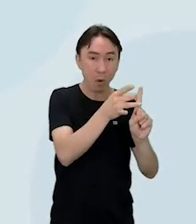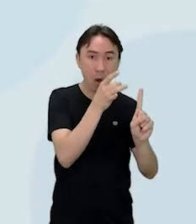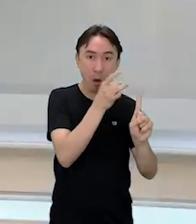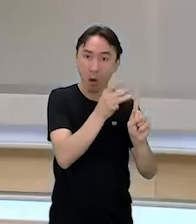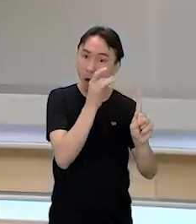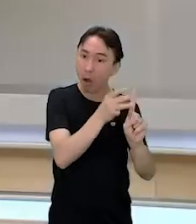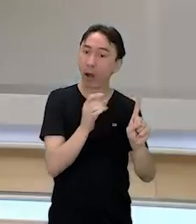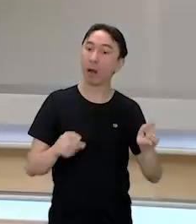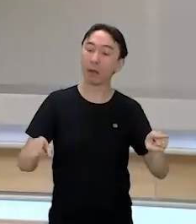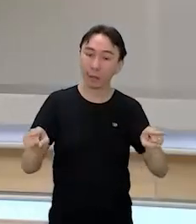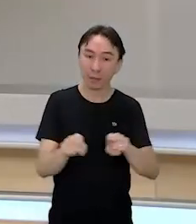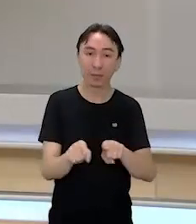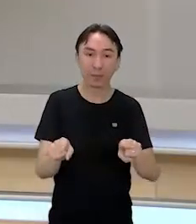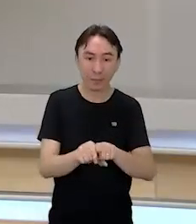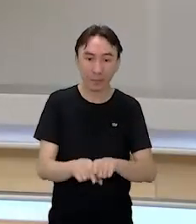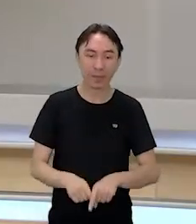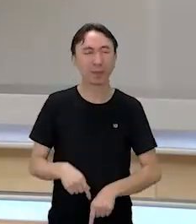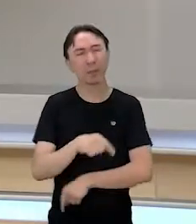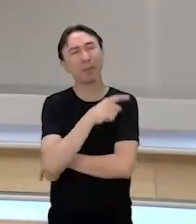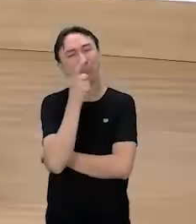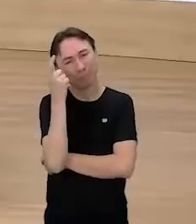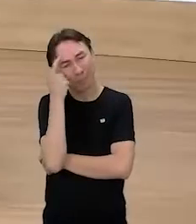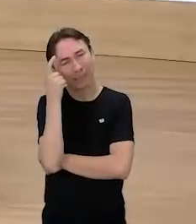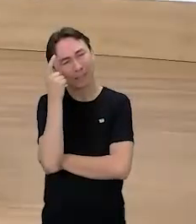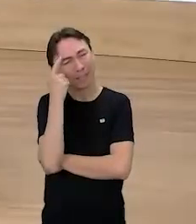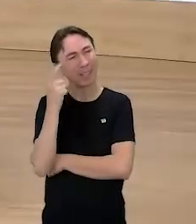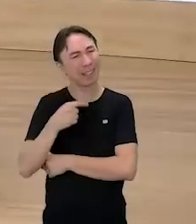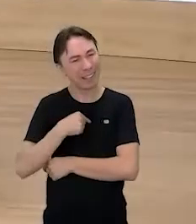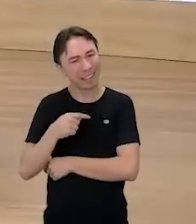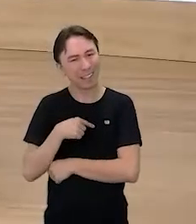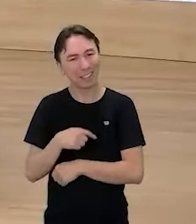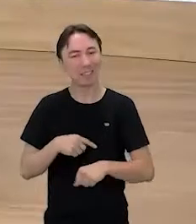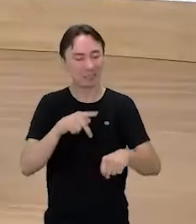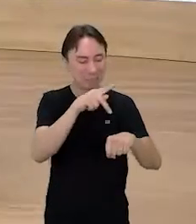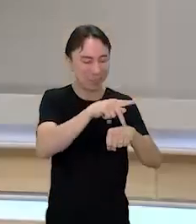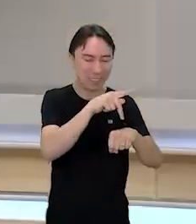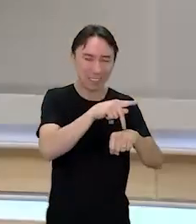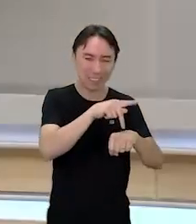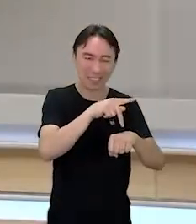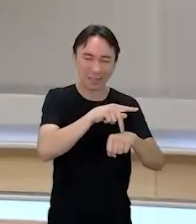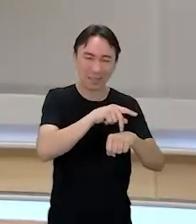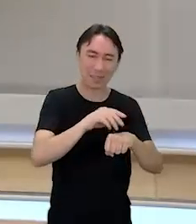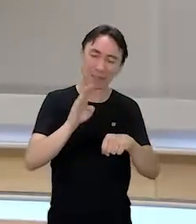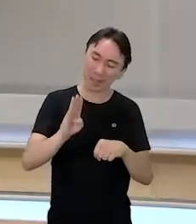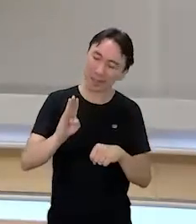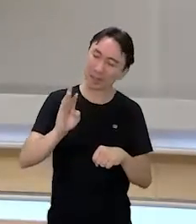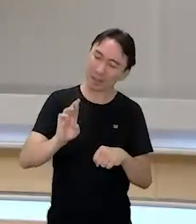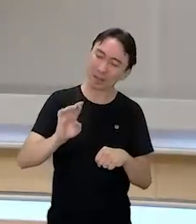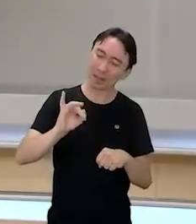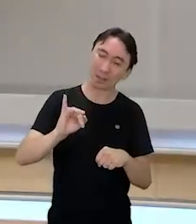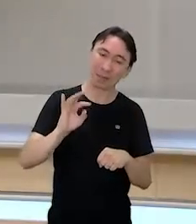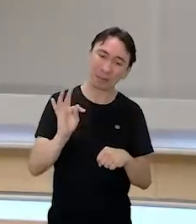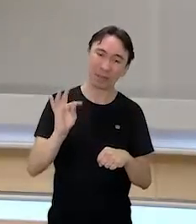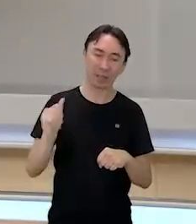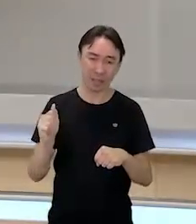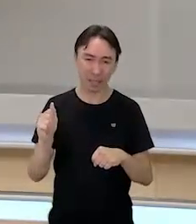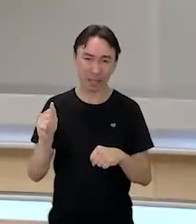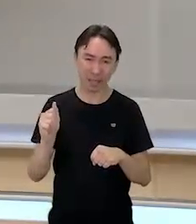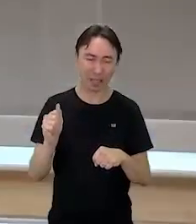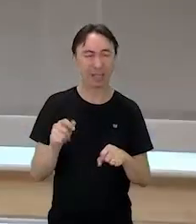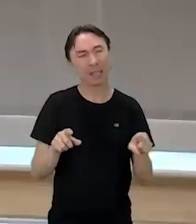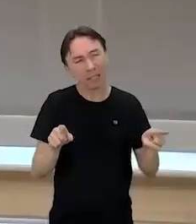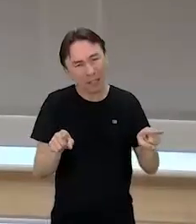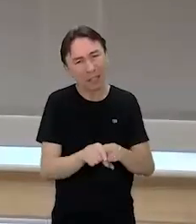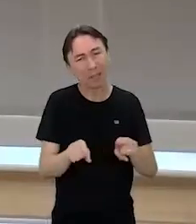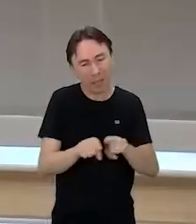a brita, me veio justamente essa ideia das pedras, né, que a gente faz o concreto para a construção. Mas a brita é calcário também, né? Ela